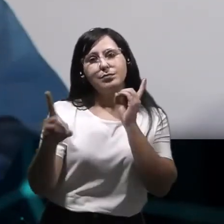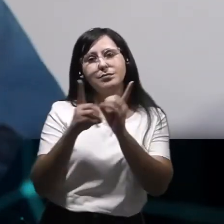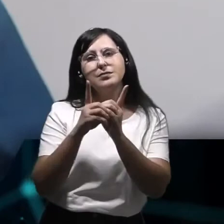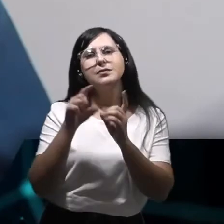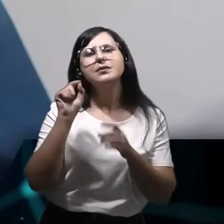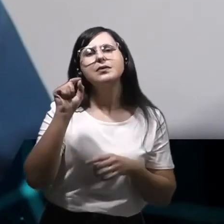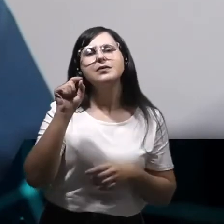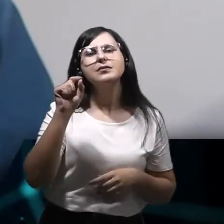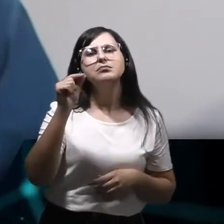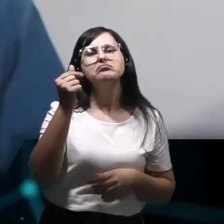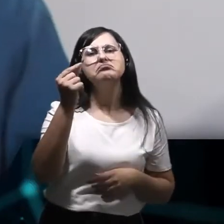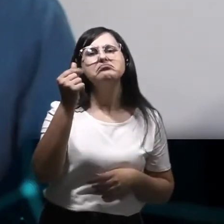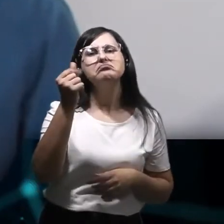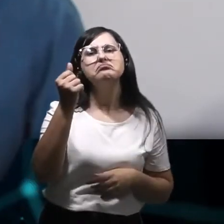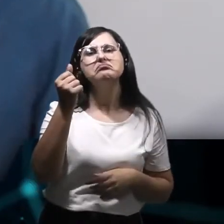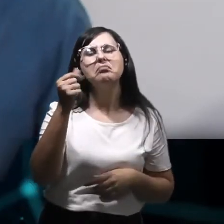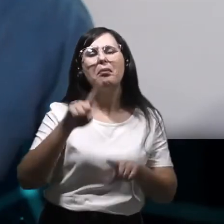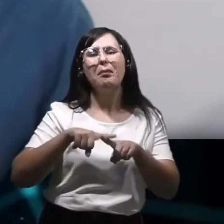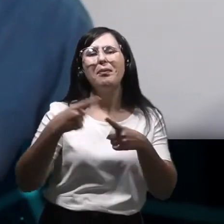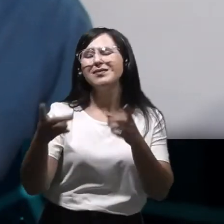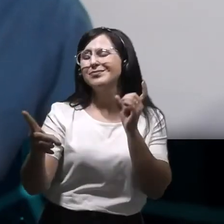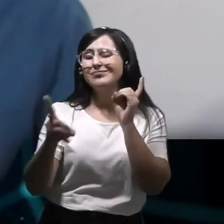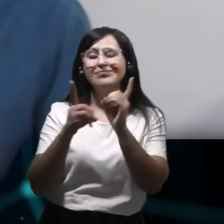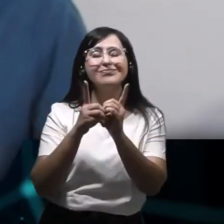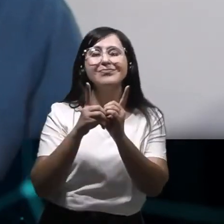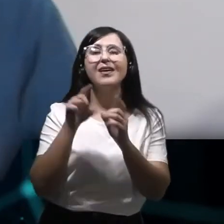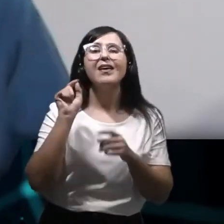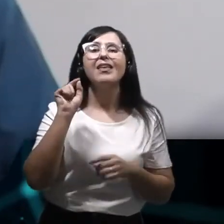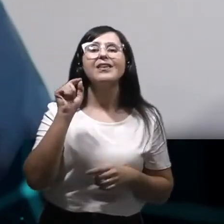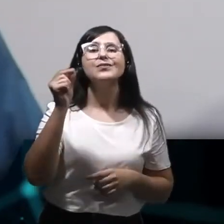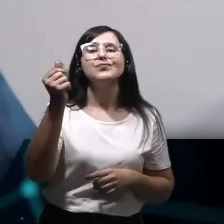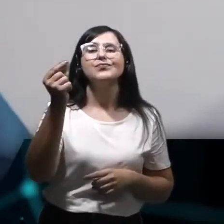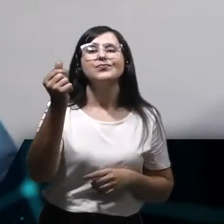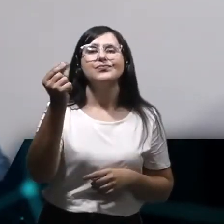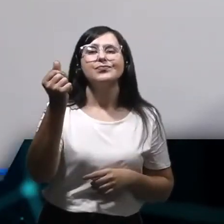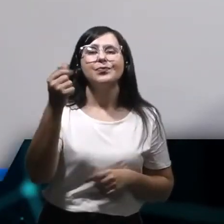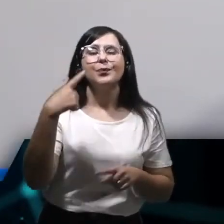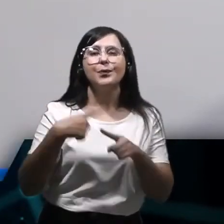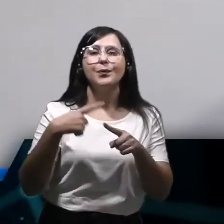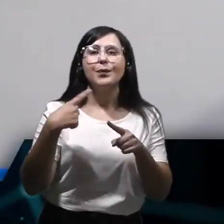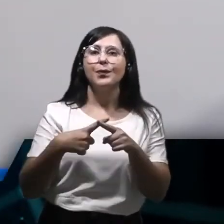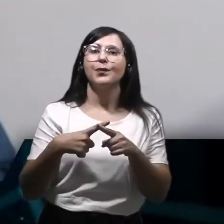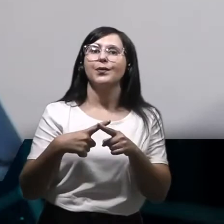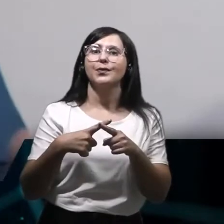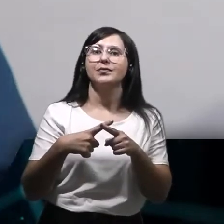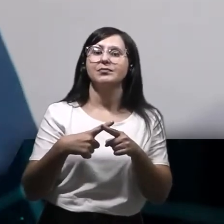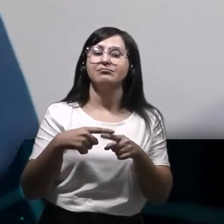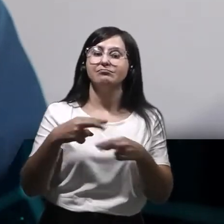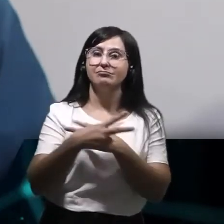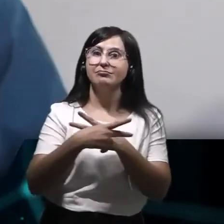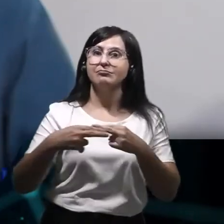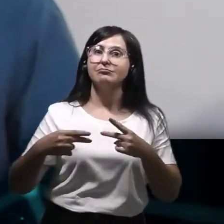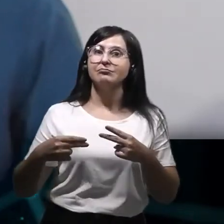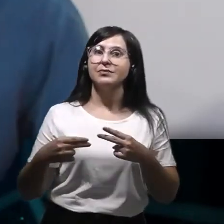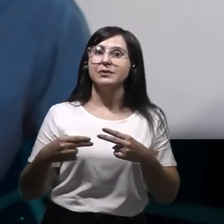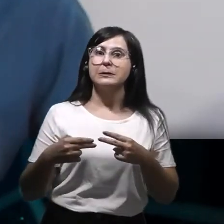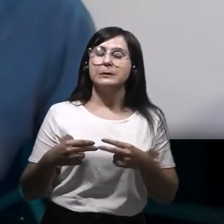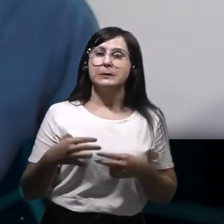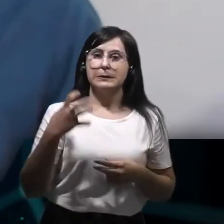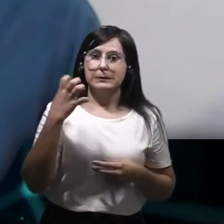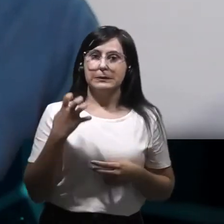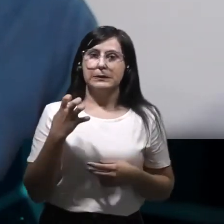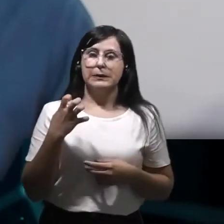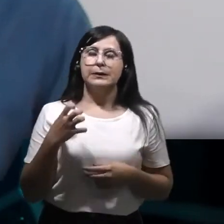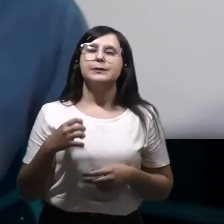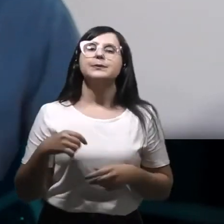que saber onde ele colocou o dinheiro. E se não encontrou, tem que saber onde é que ficou esse dinheiro, porque isso é caso de polícia, isso é caso sério e eu me